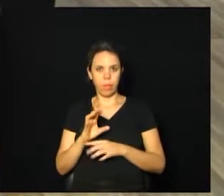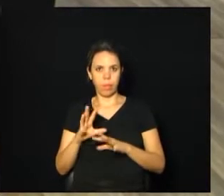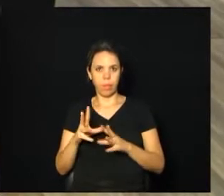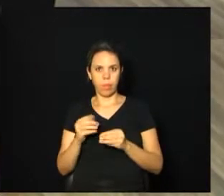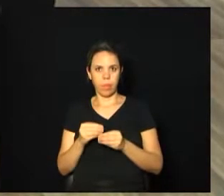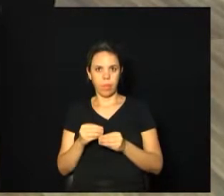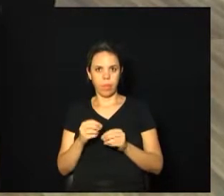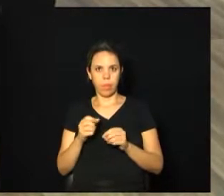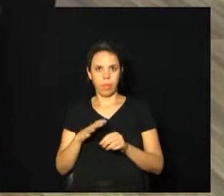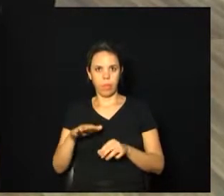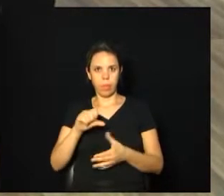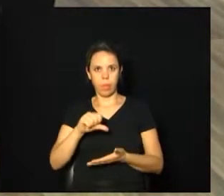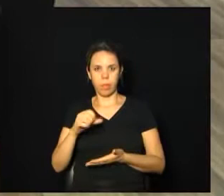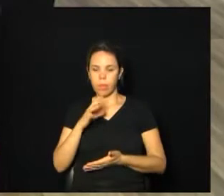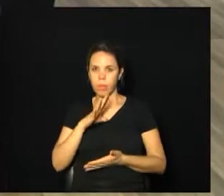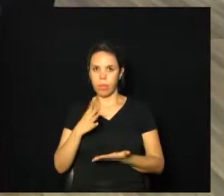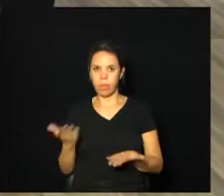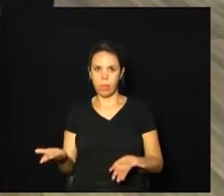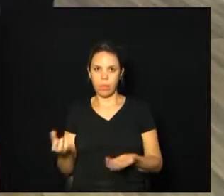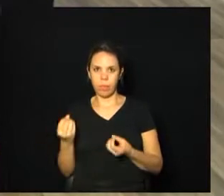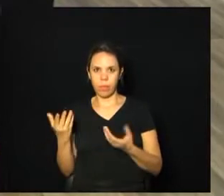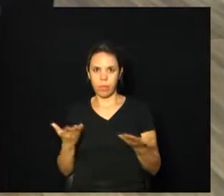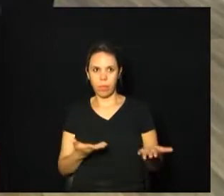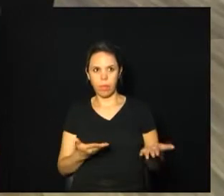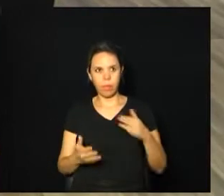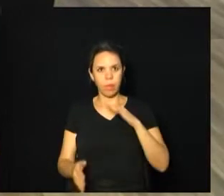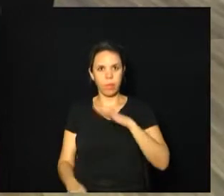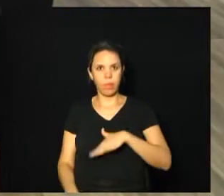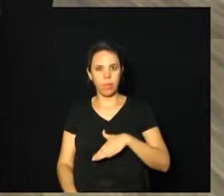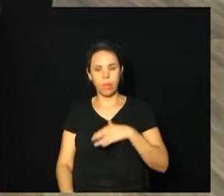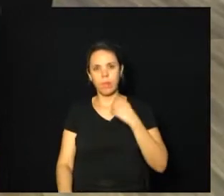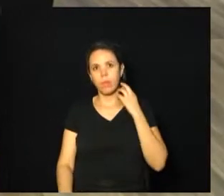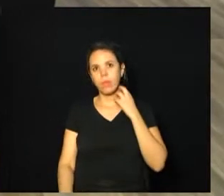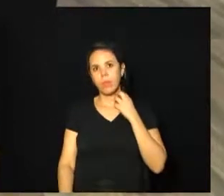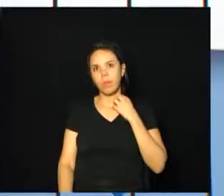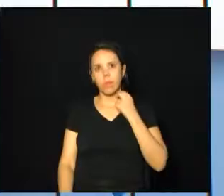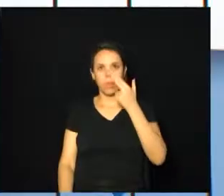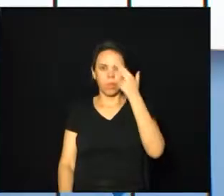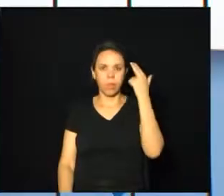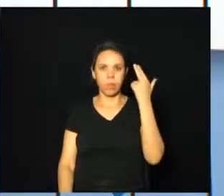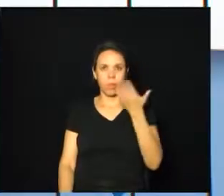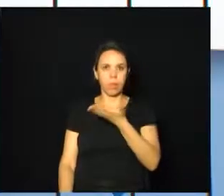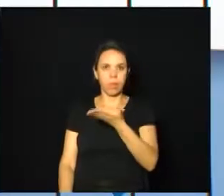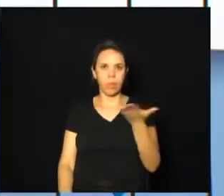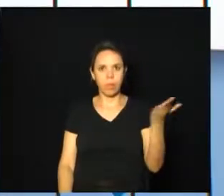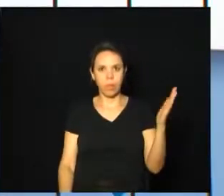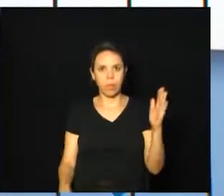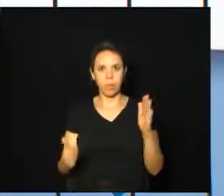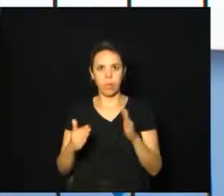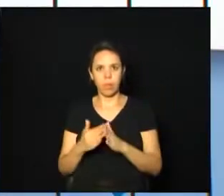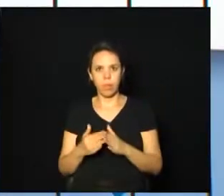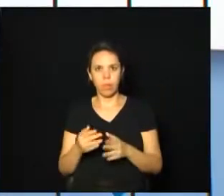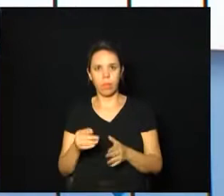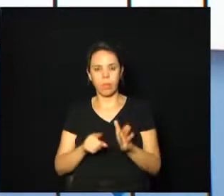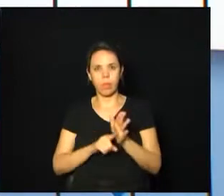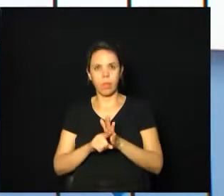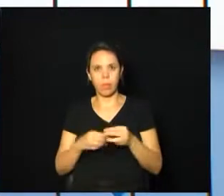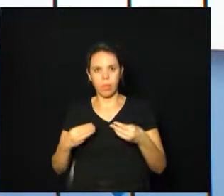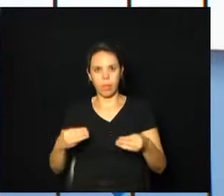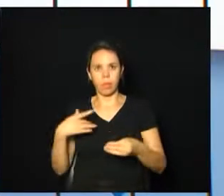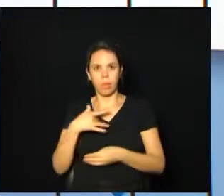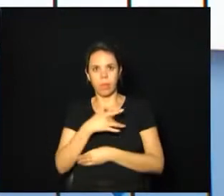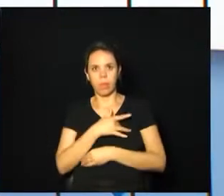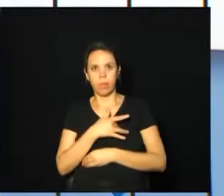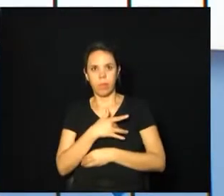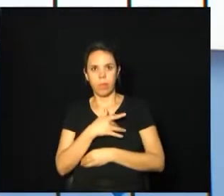todo o panorama da região e da cidade. Seja bem-vindo e boa tarde. Boa tarde, Gabriel. Boa tarde a você de casa. E de acordo com o Ministério da